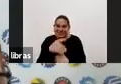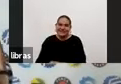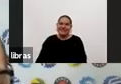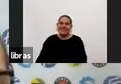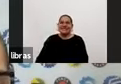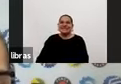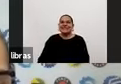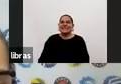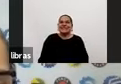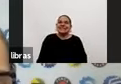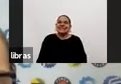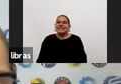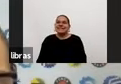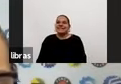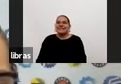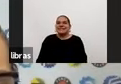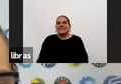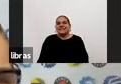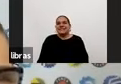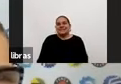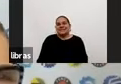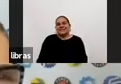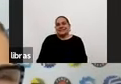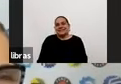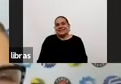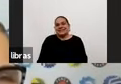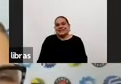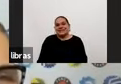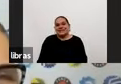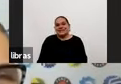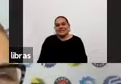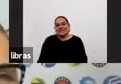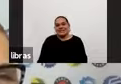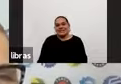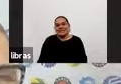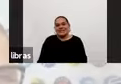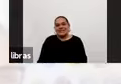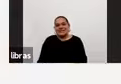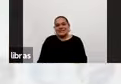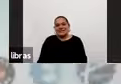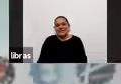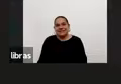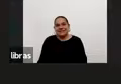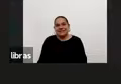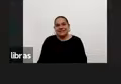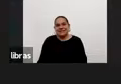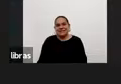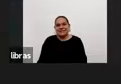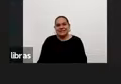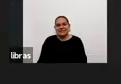Obrigada, muito obrigada. Obrigada. Obrigado a você. Até mais, tchau, tchau. Até mais, tchau, tchau.